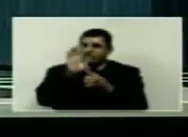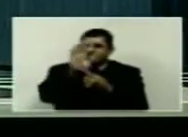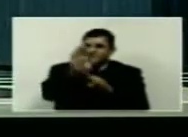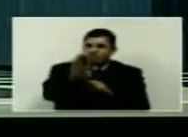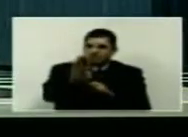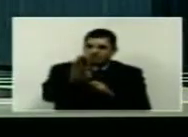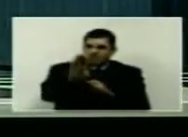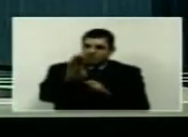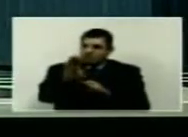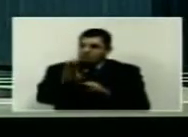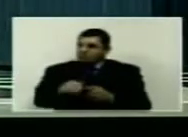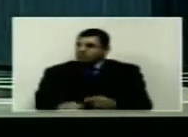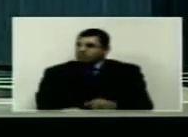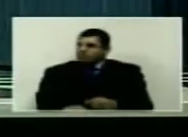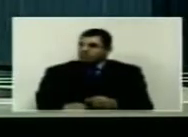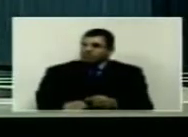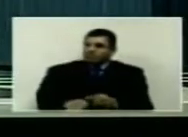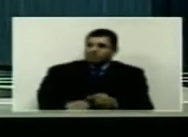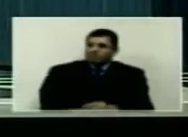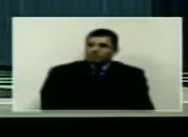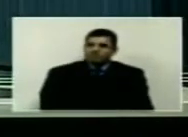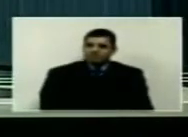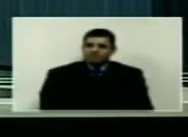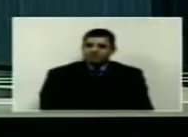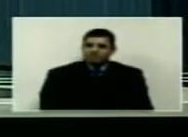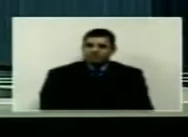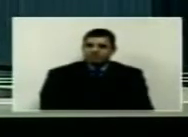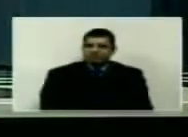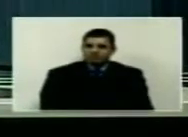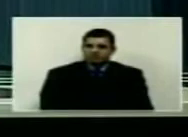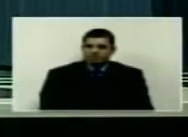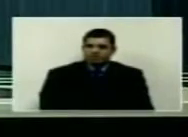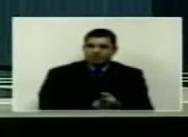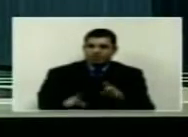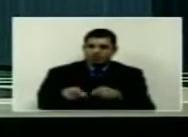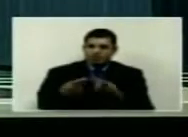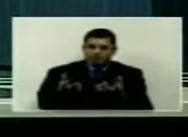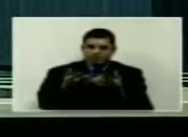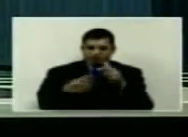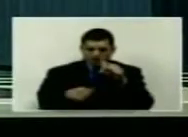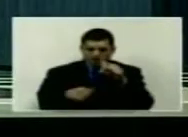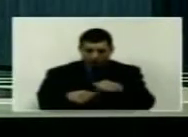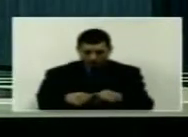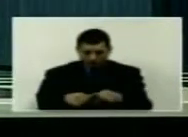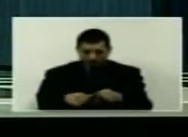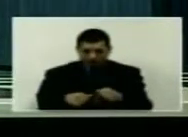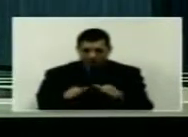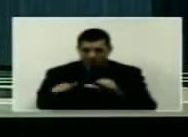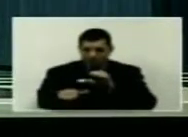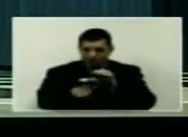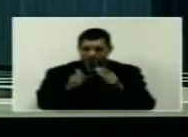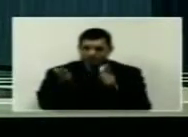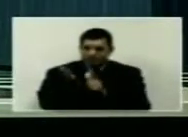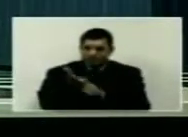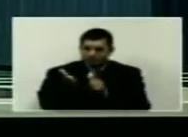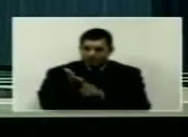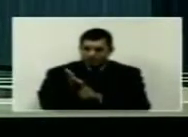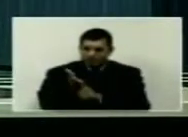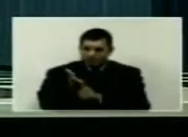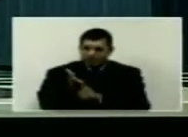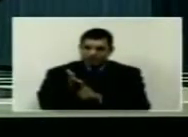reposição de algumas questões que julgo fundamentais, mas quero aqui virar essa página,